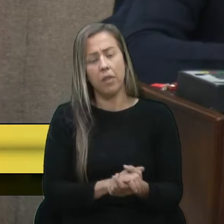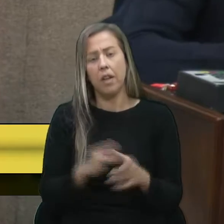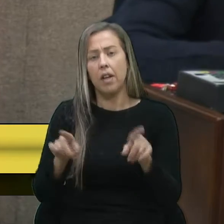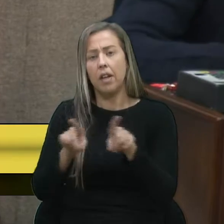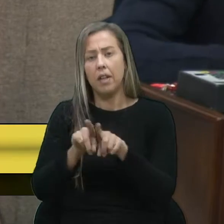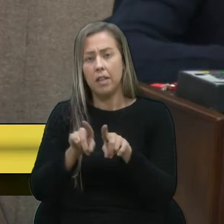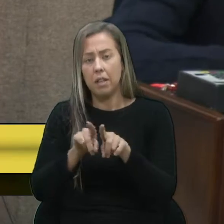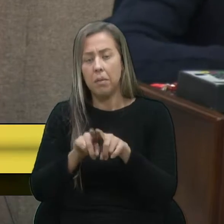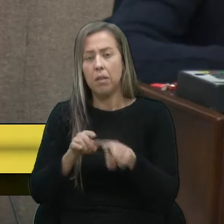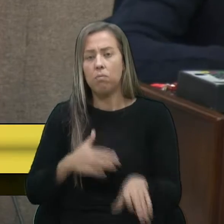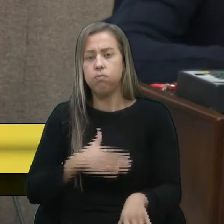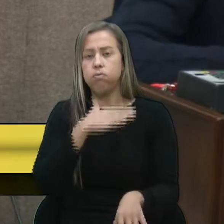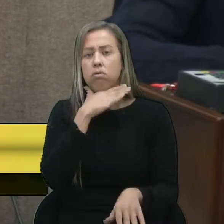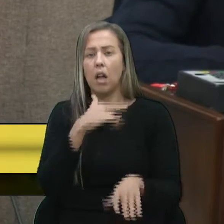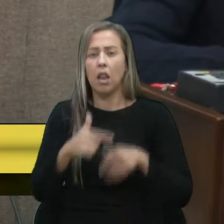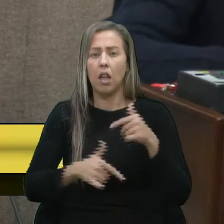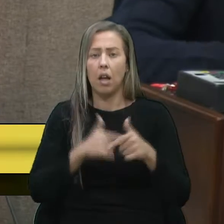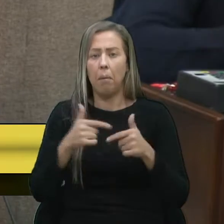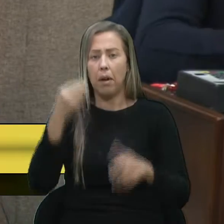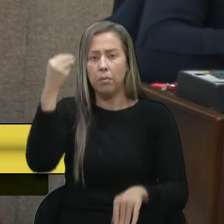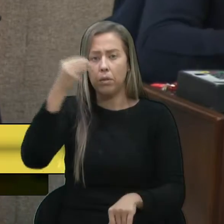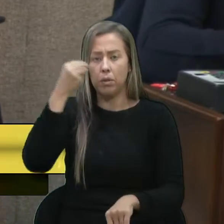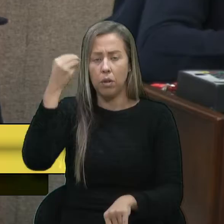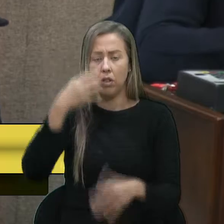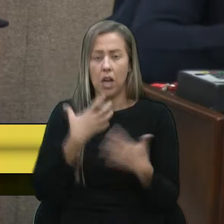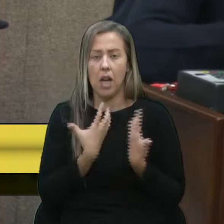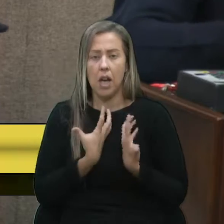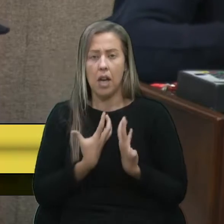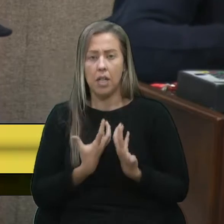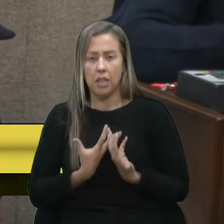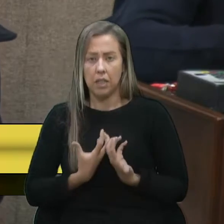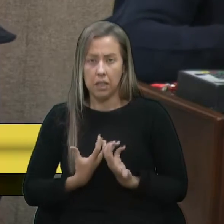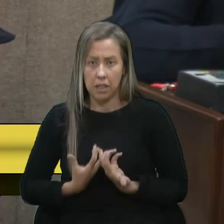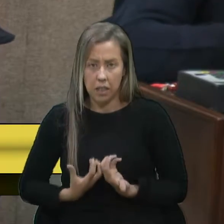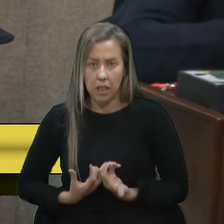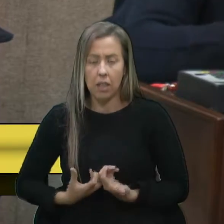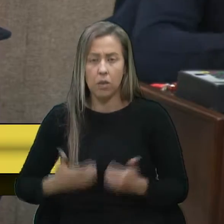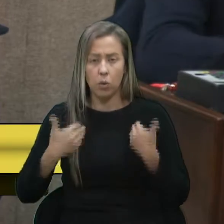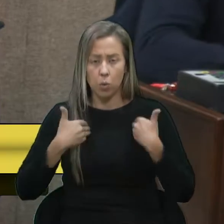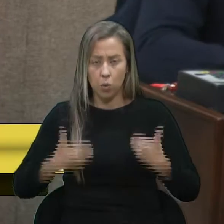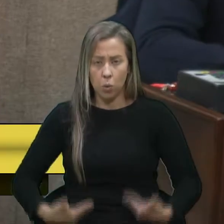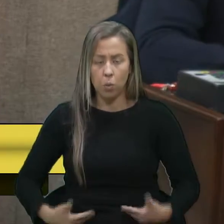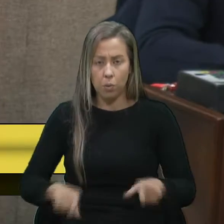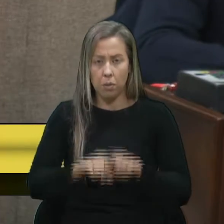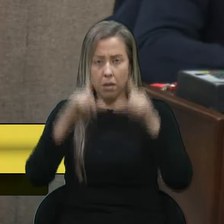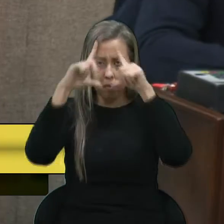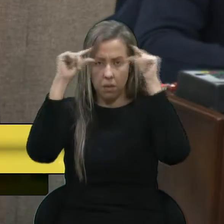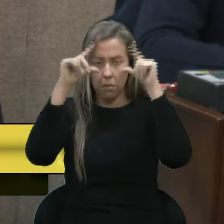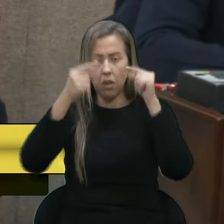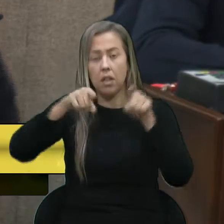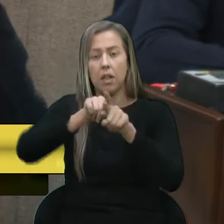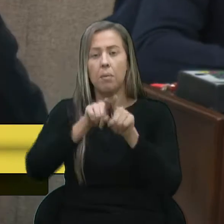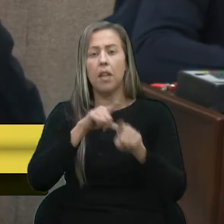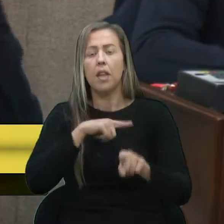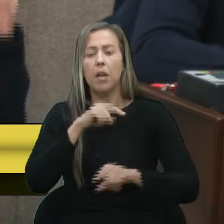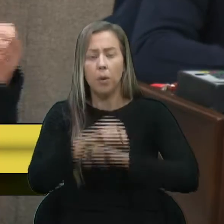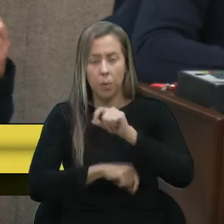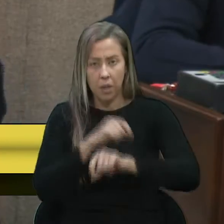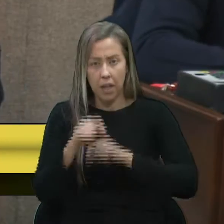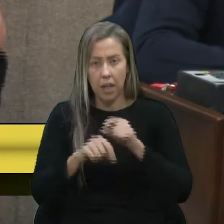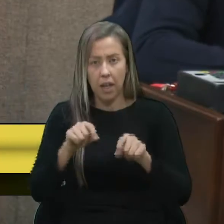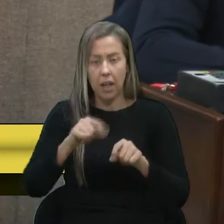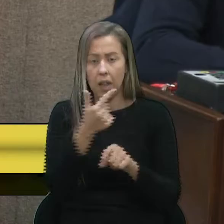da exaustão psicológica, da exaustão emocional e física, nós também temos uma